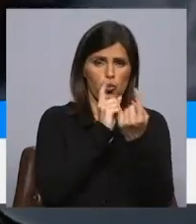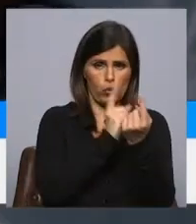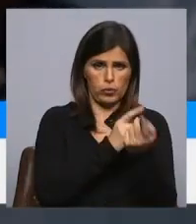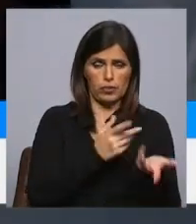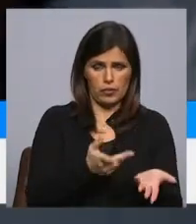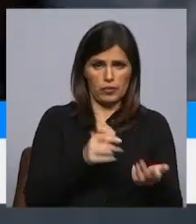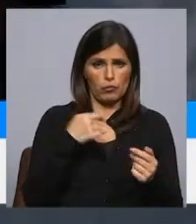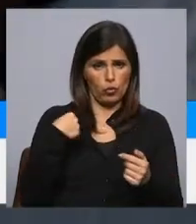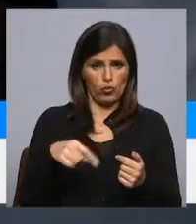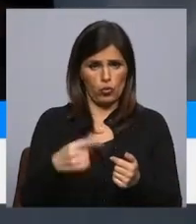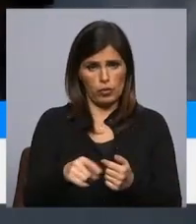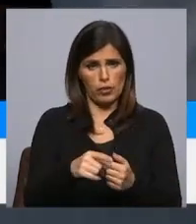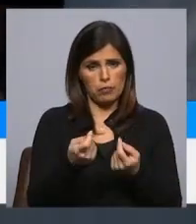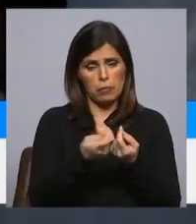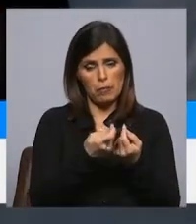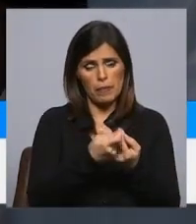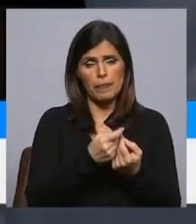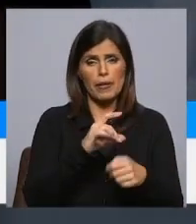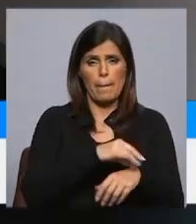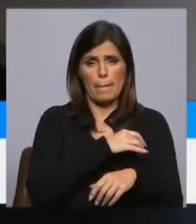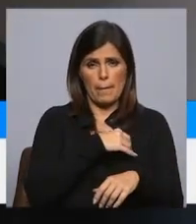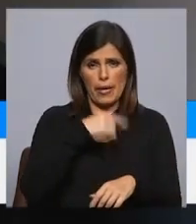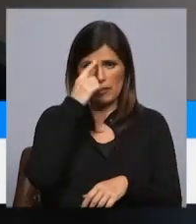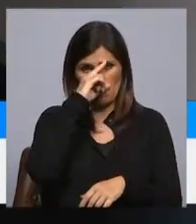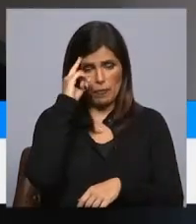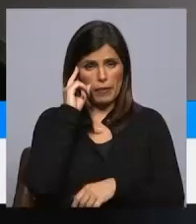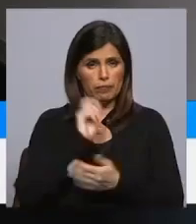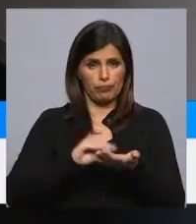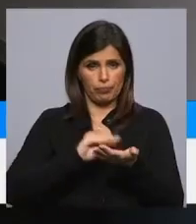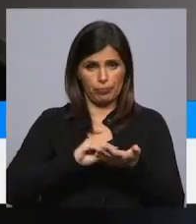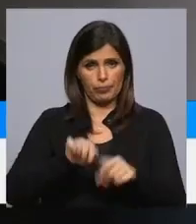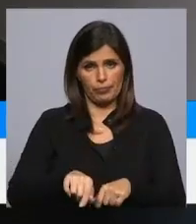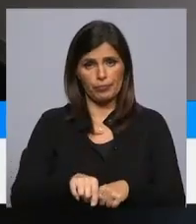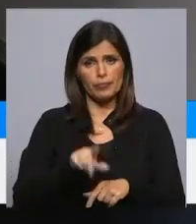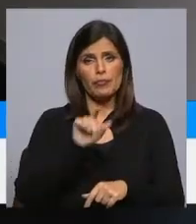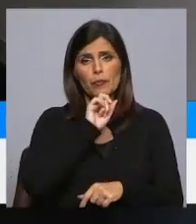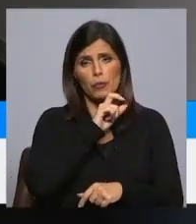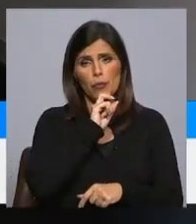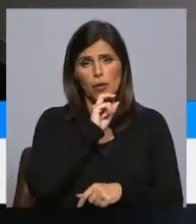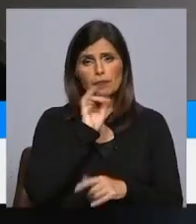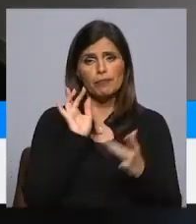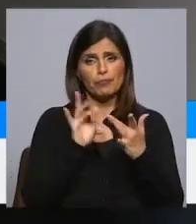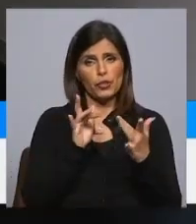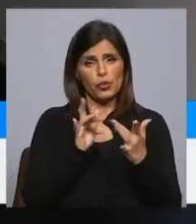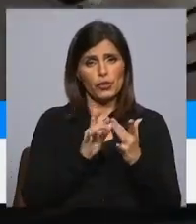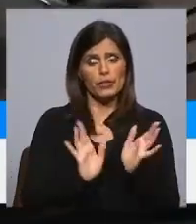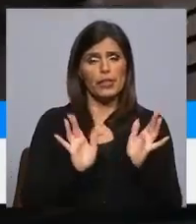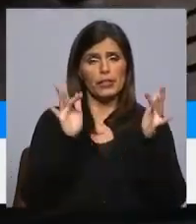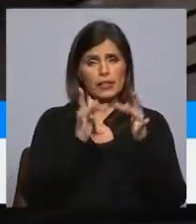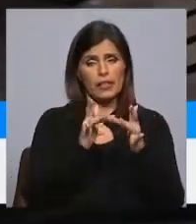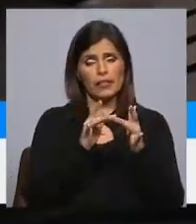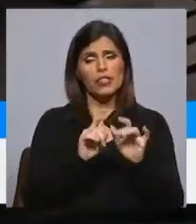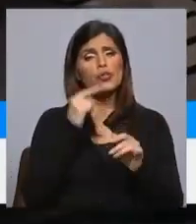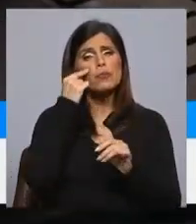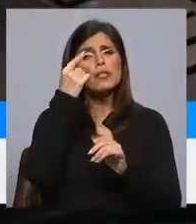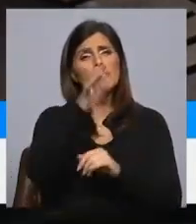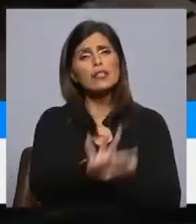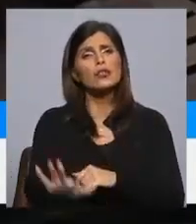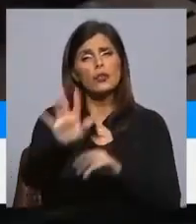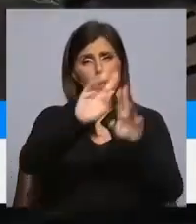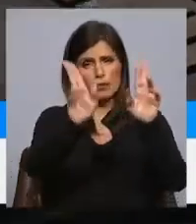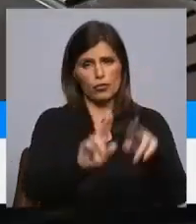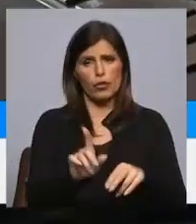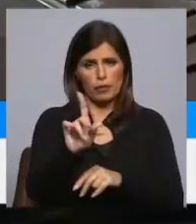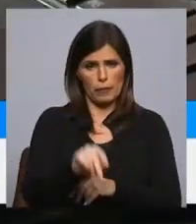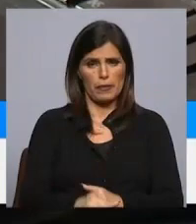proximidade, garantido por médico, enfermeira e administrativo. E até a possibilidade de ligação online a especialistas nacionais e